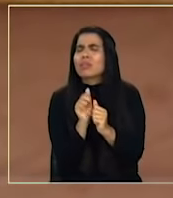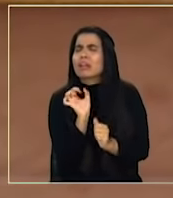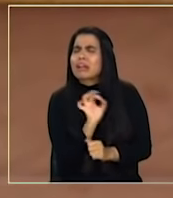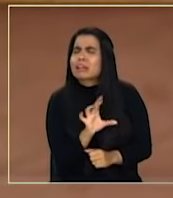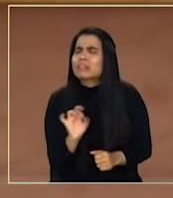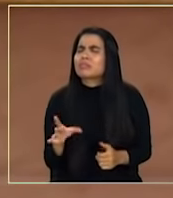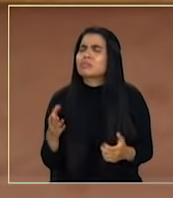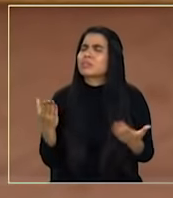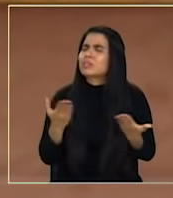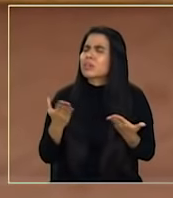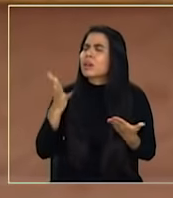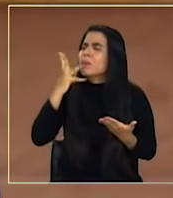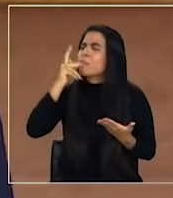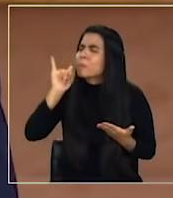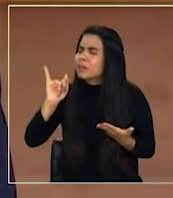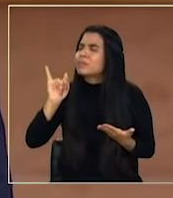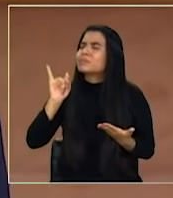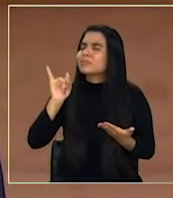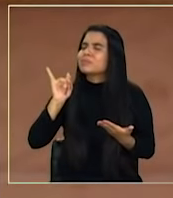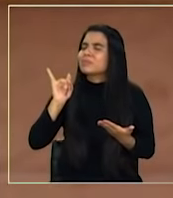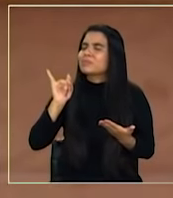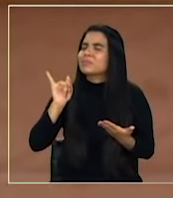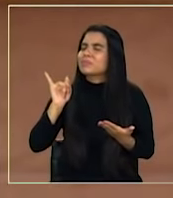vem agora, meu Pai,